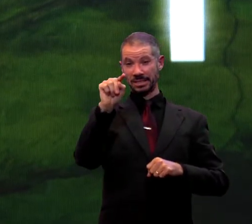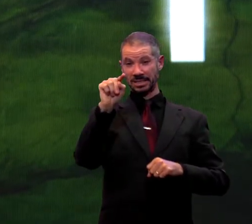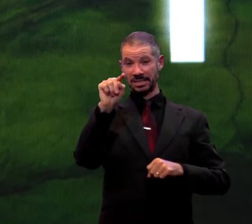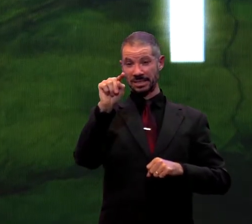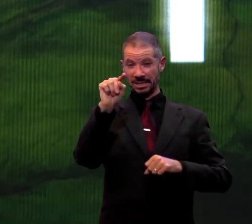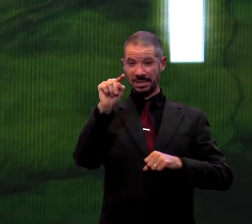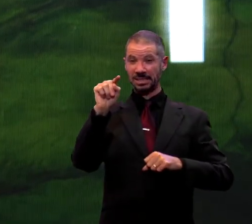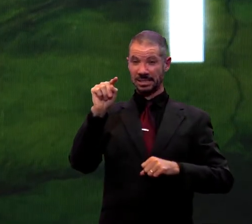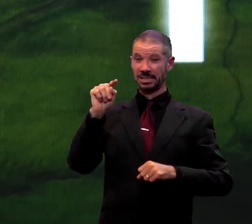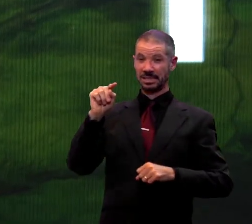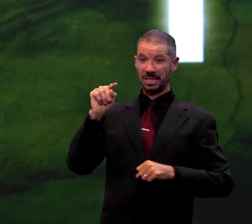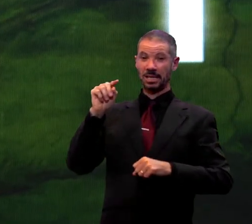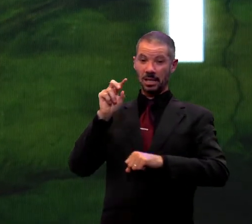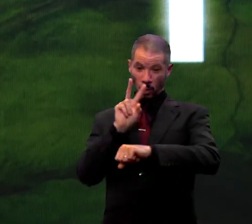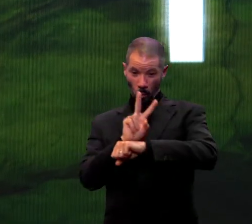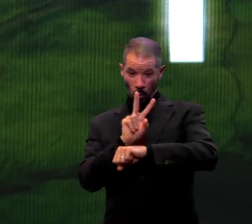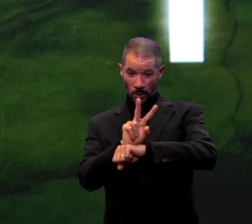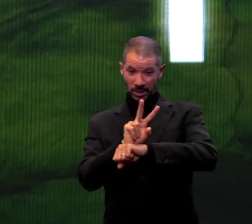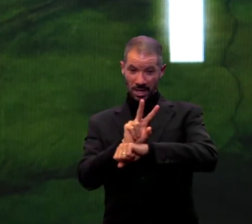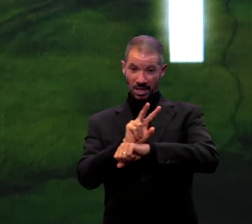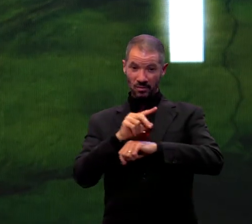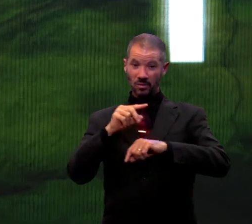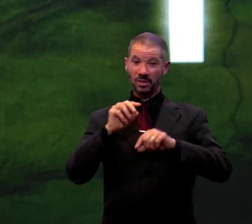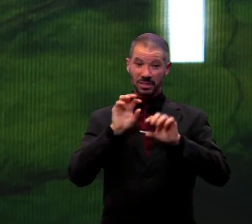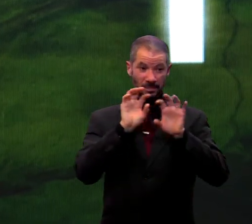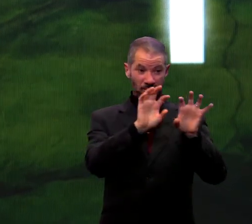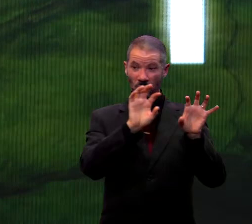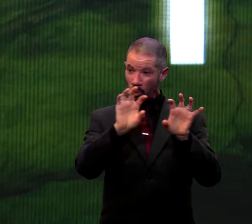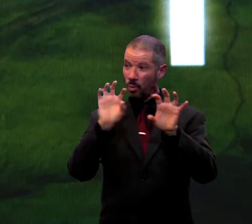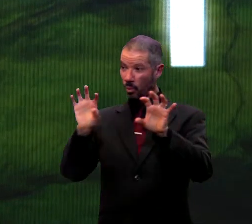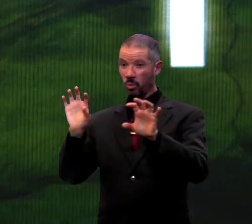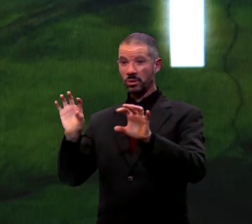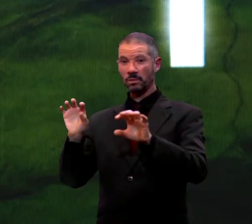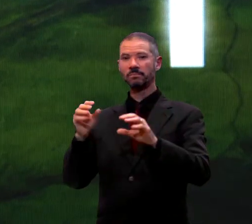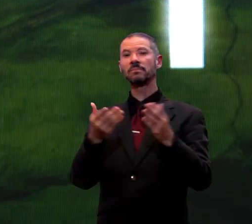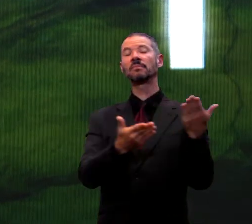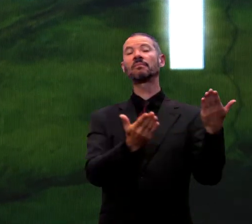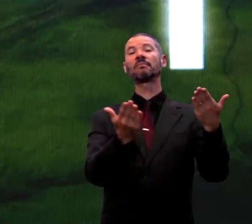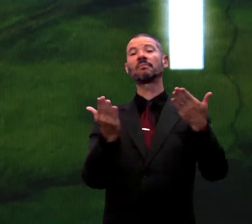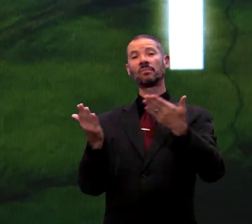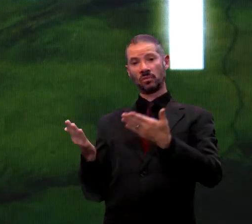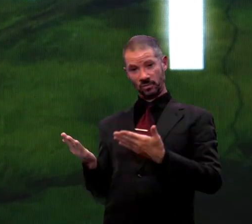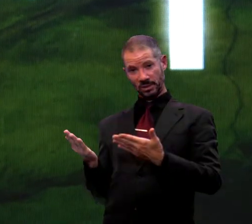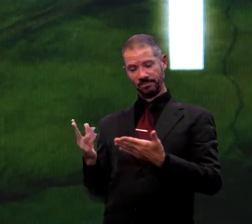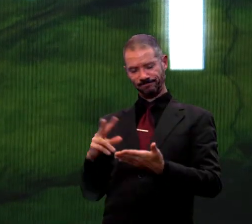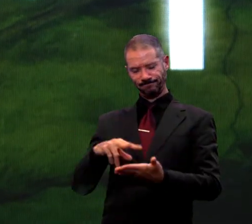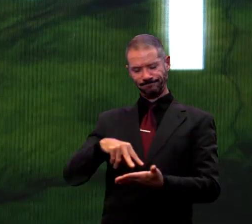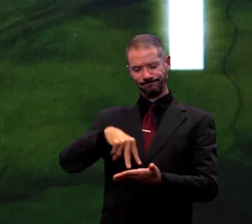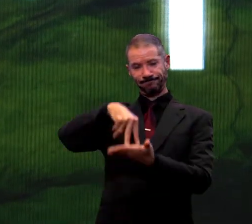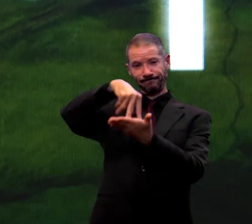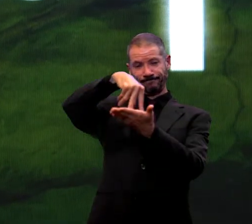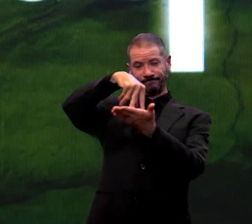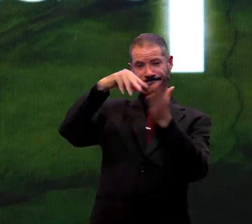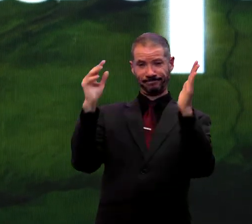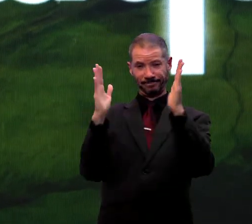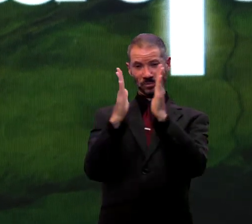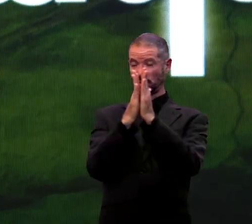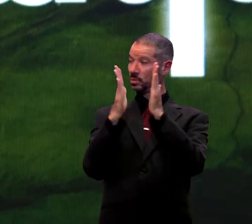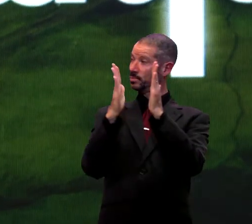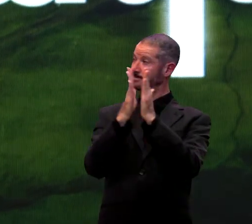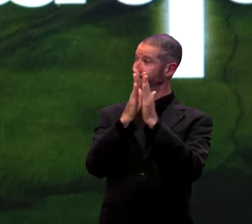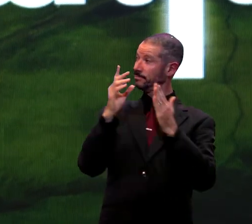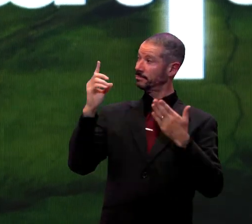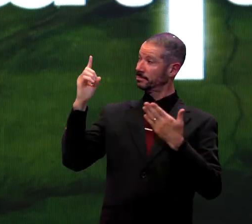meu cuidado para mais alguém. Eu quero convidar você a ficar de pé no seu lugar. Nós vamos orar a